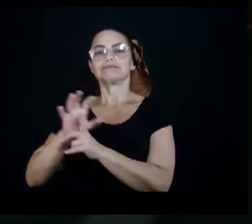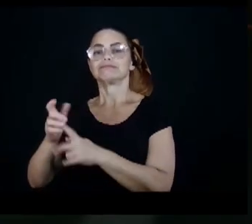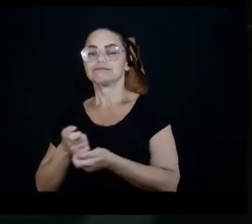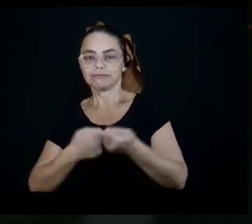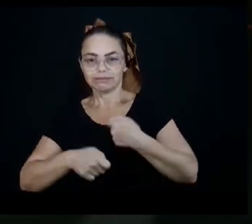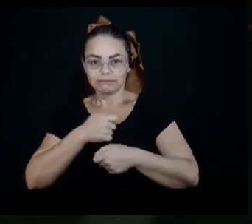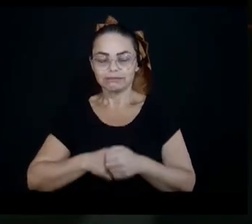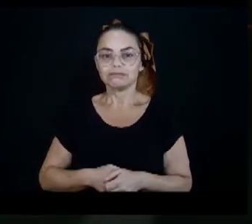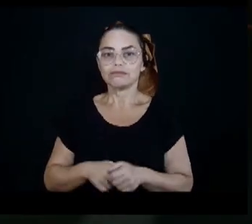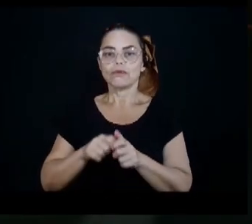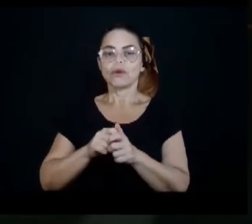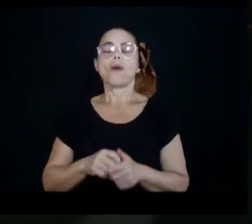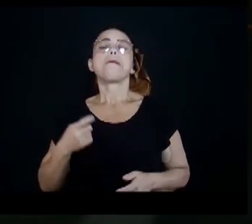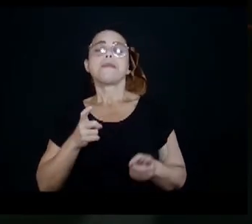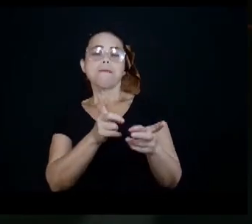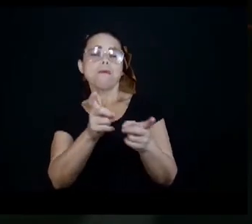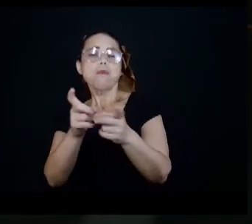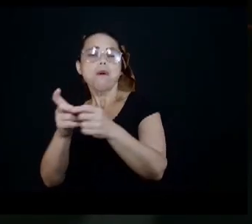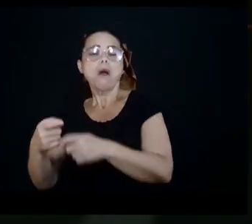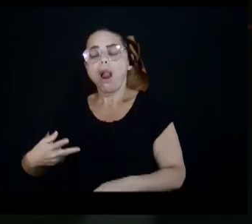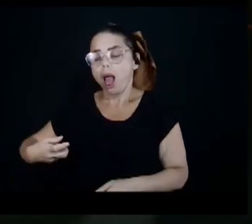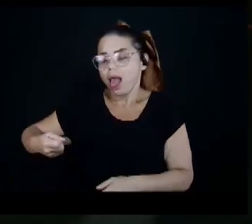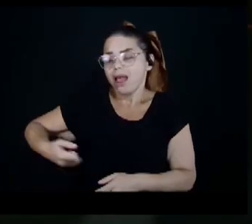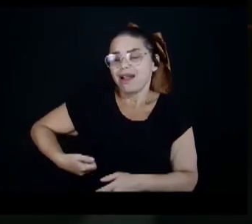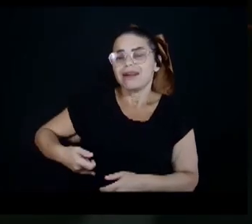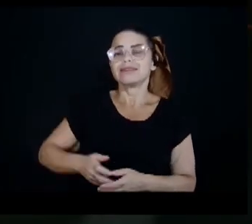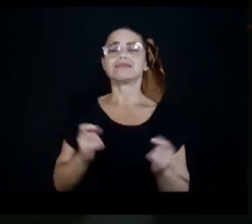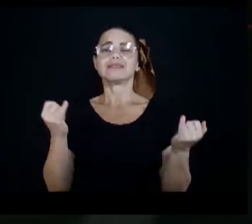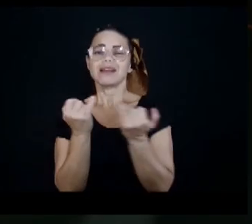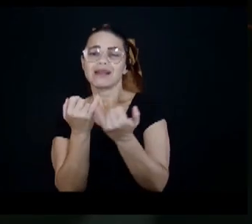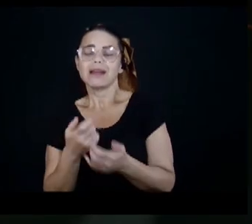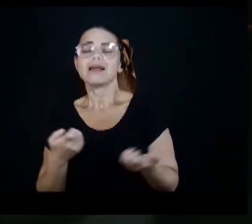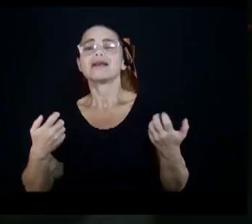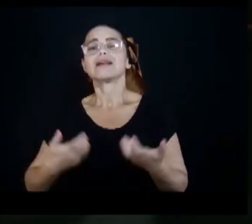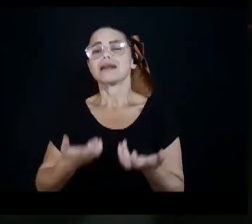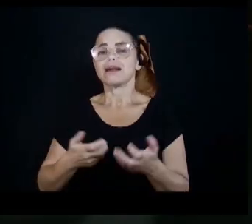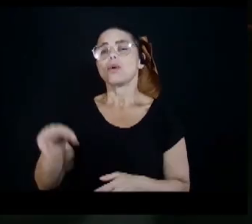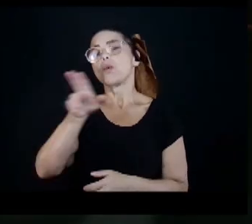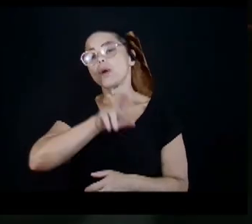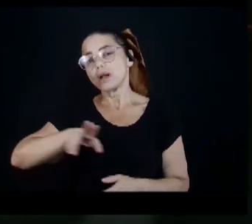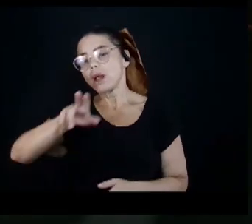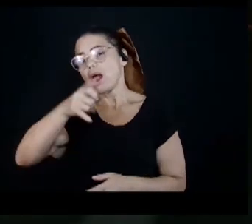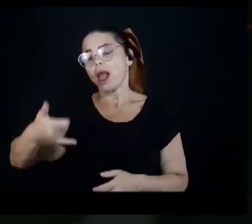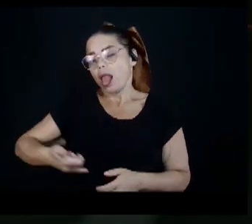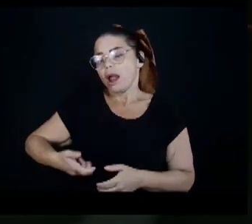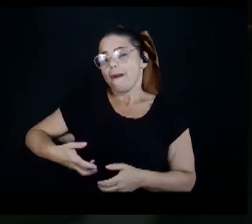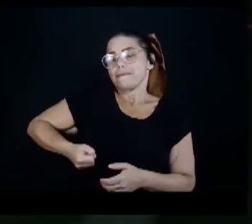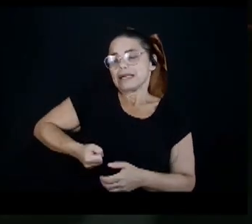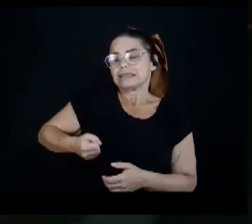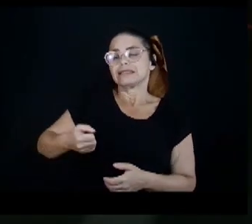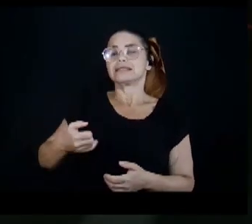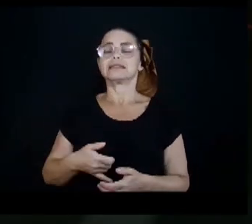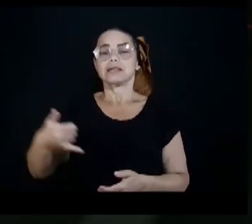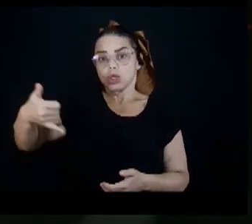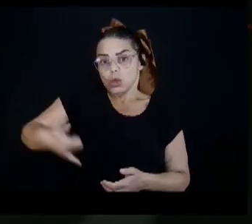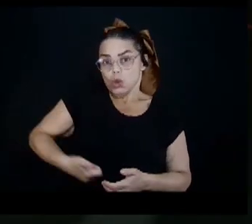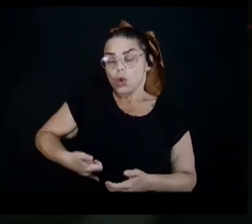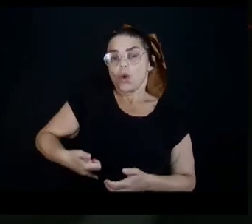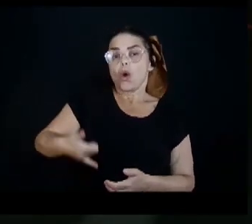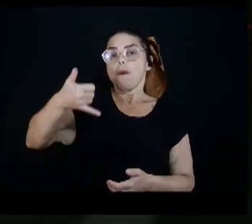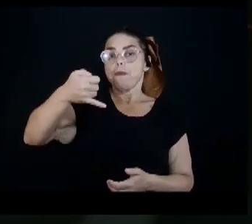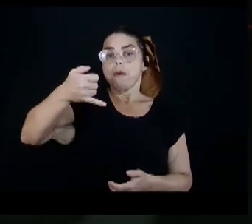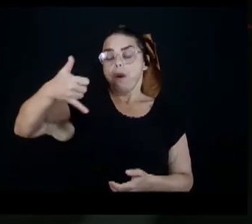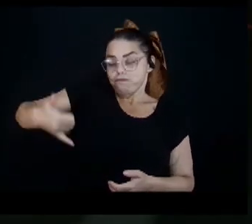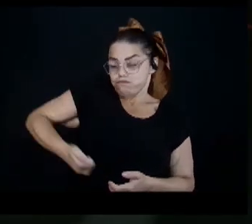desdobrando para atender as pessoas que estão utilizando essas canetas e, diga-se de passagem, que são muitas,